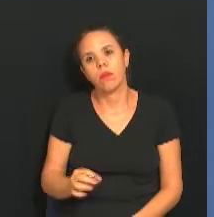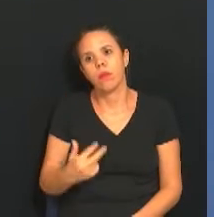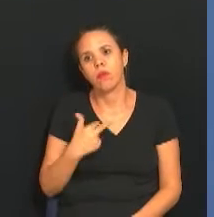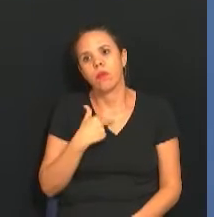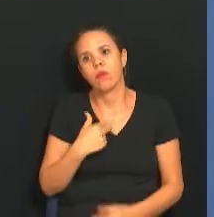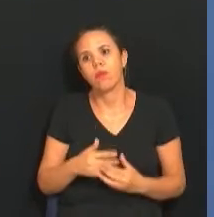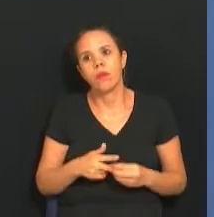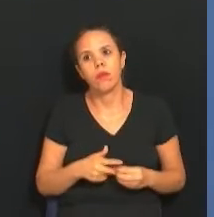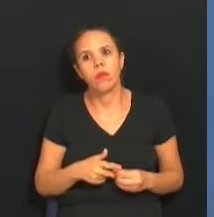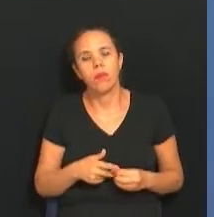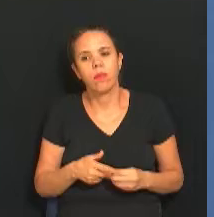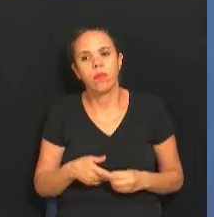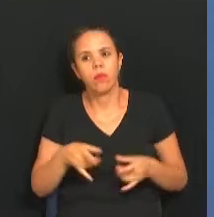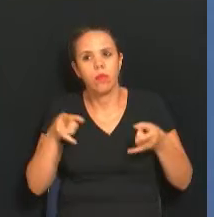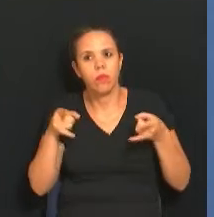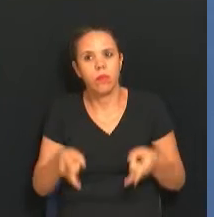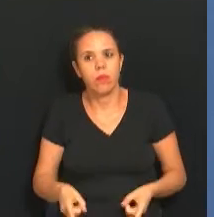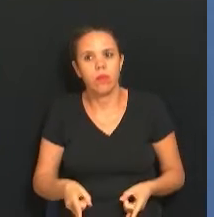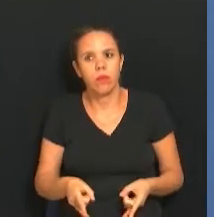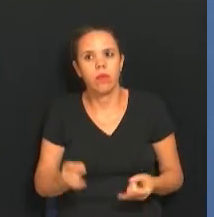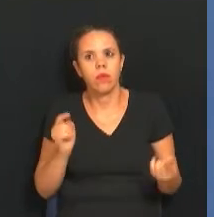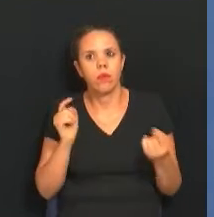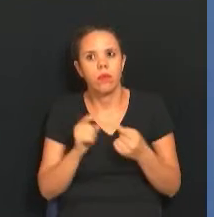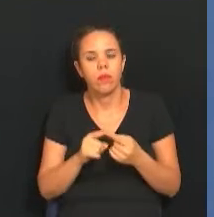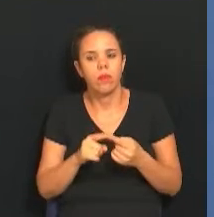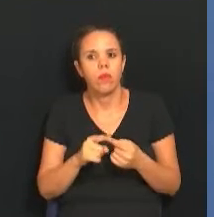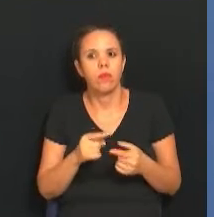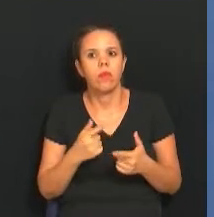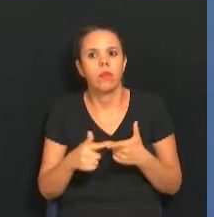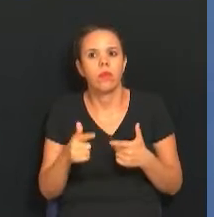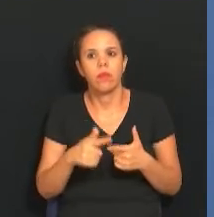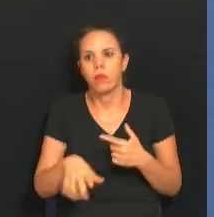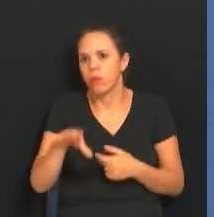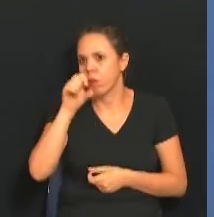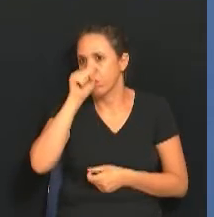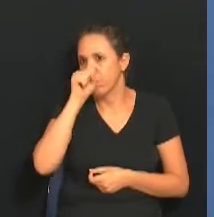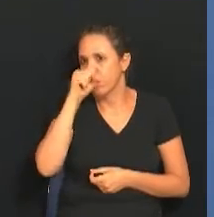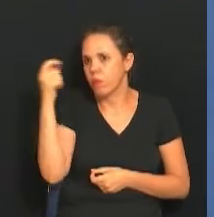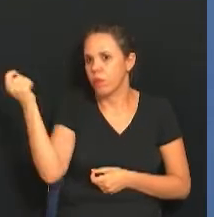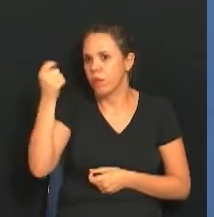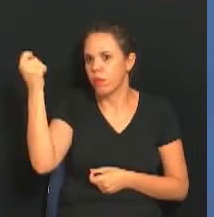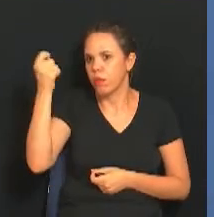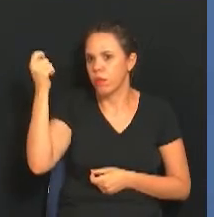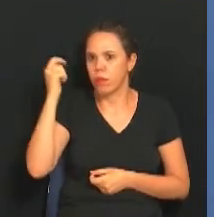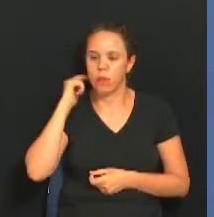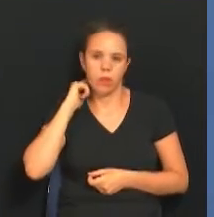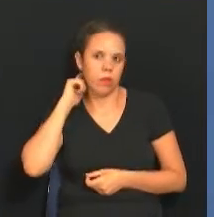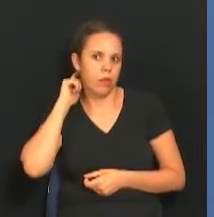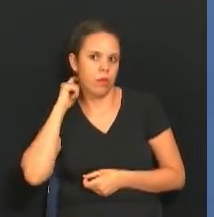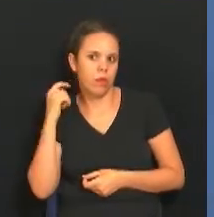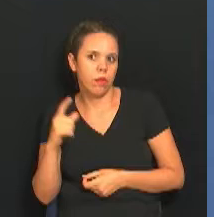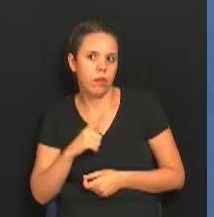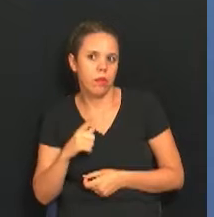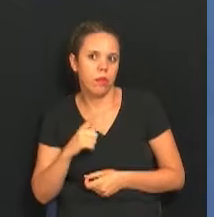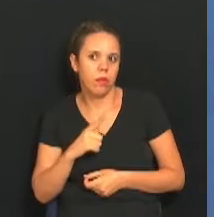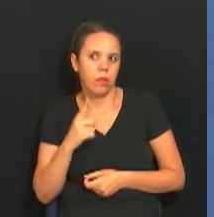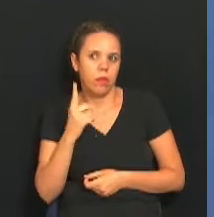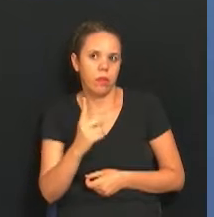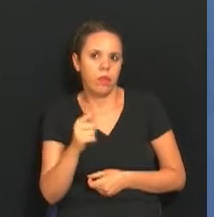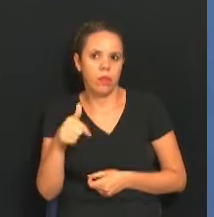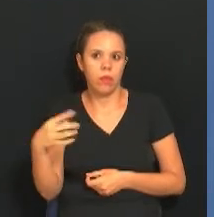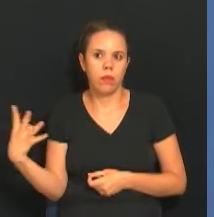ocupação em leitos destinados a síndromes respiratórias graves agudas a gente tem